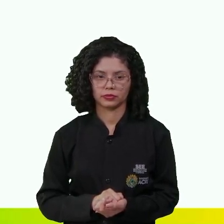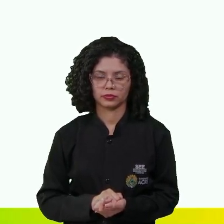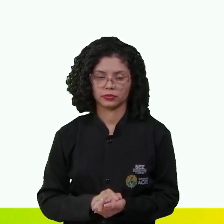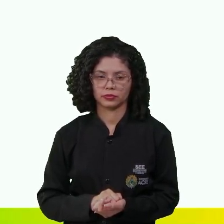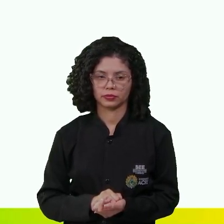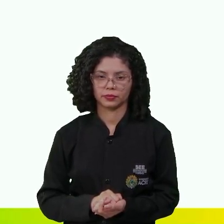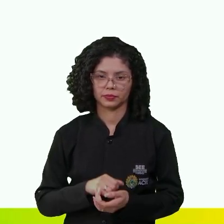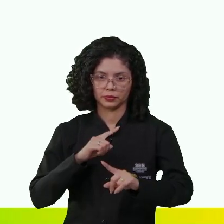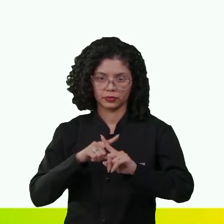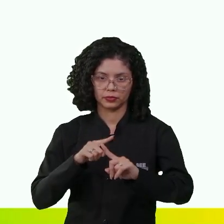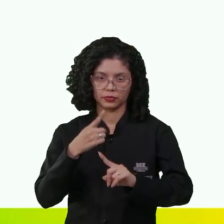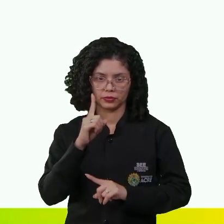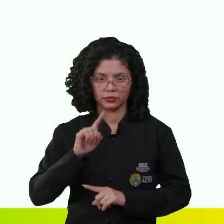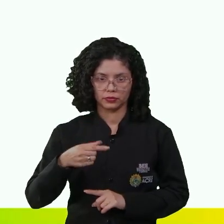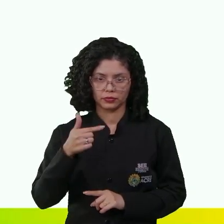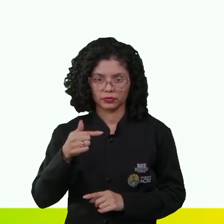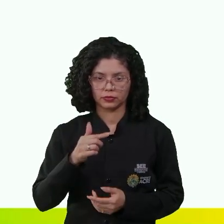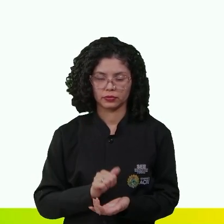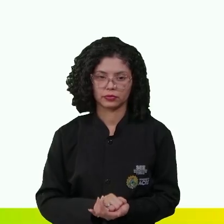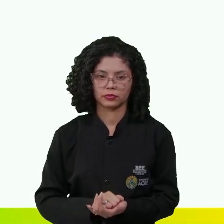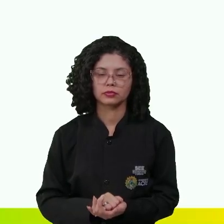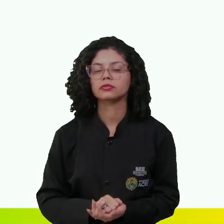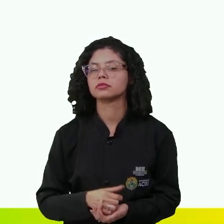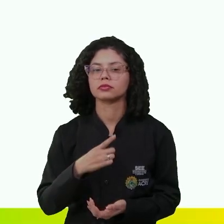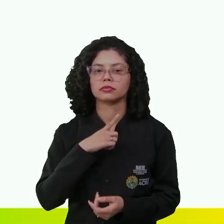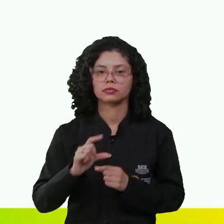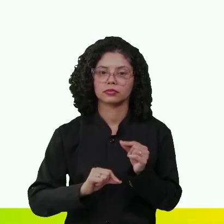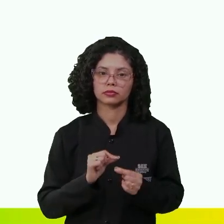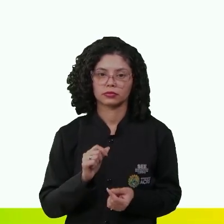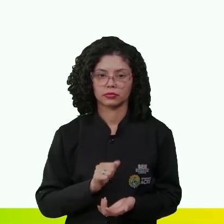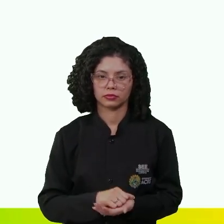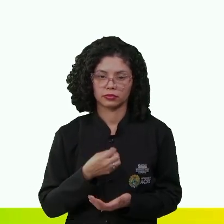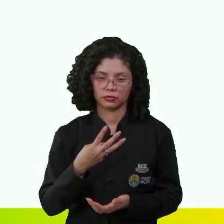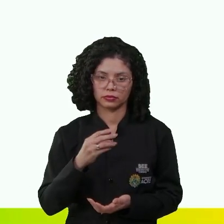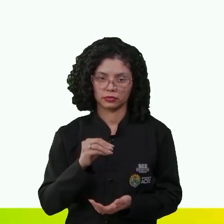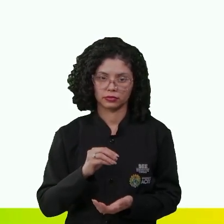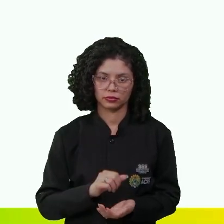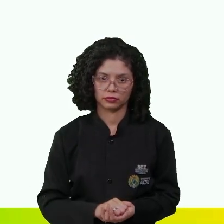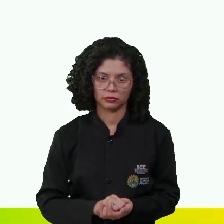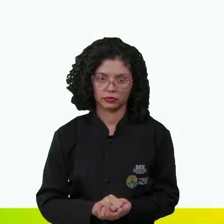18 vezes 1,7, nós vamos ter